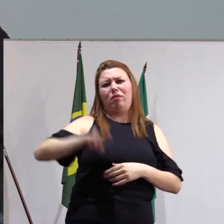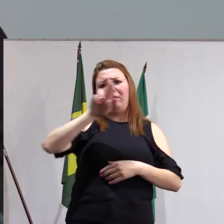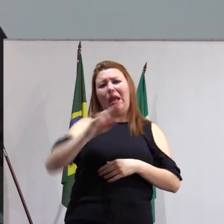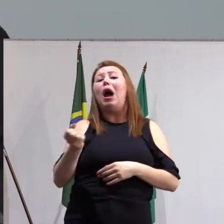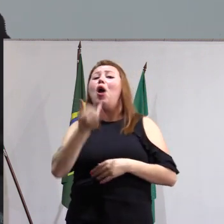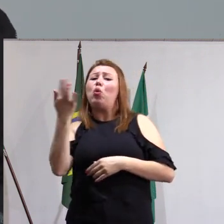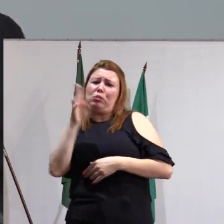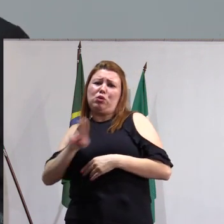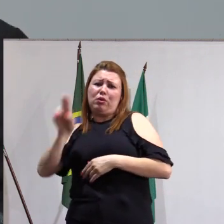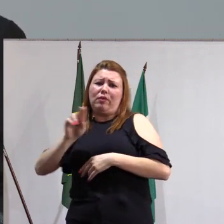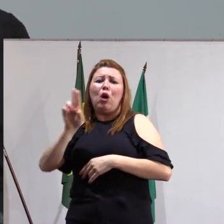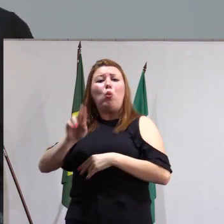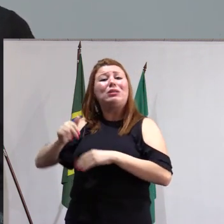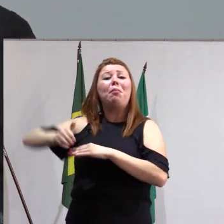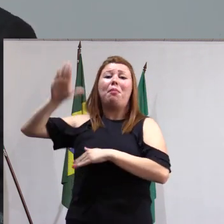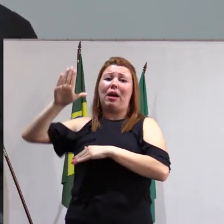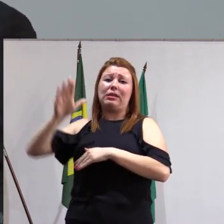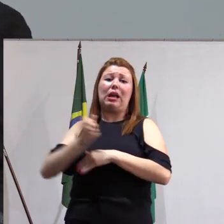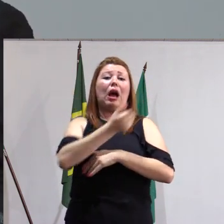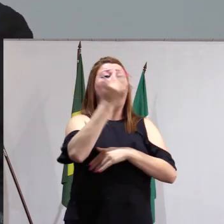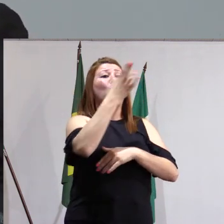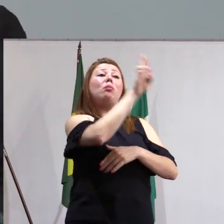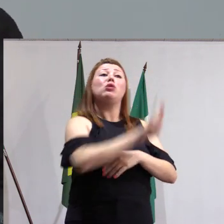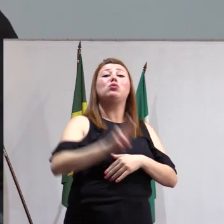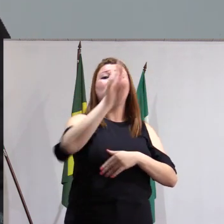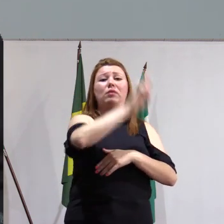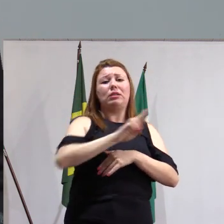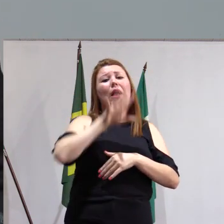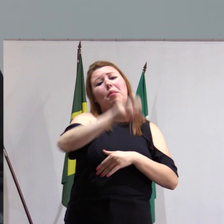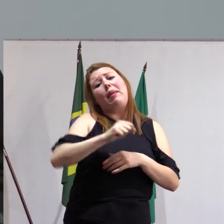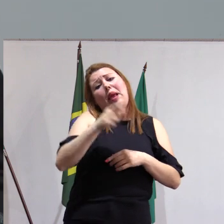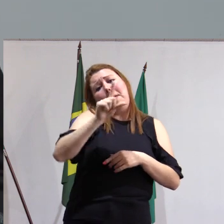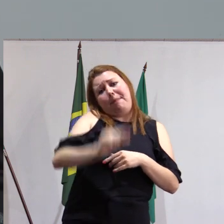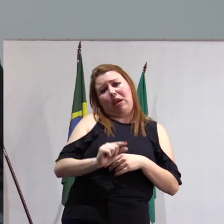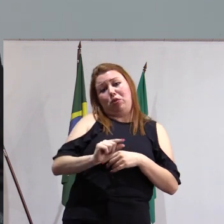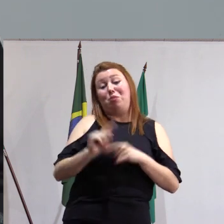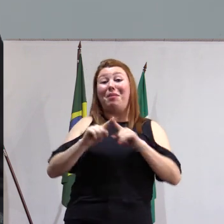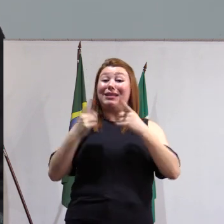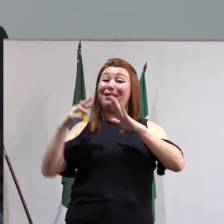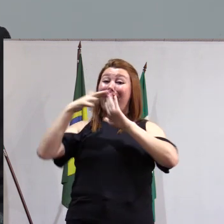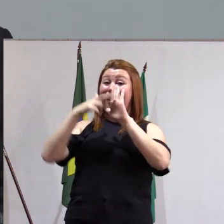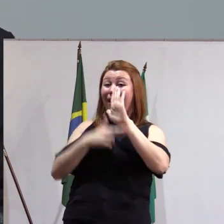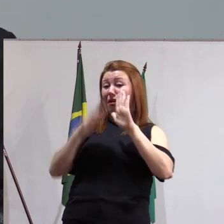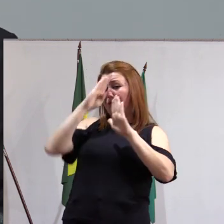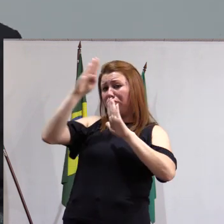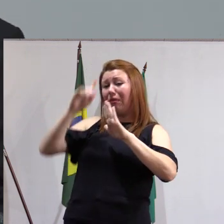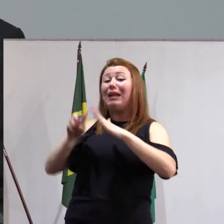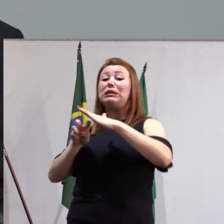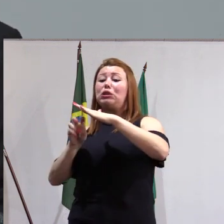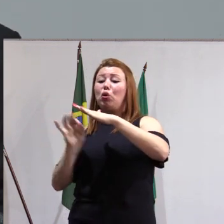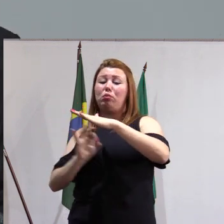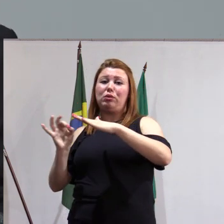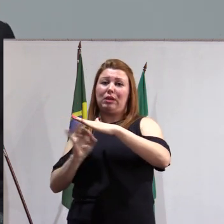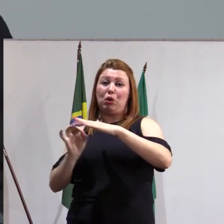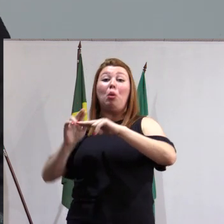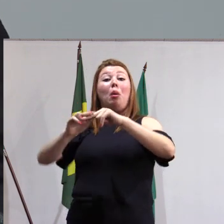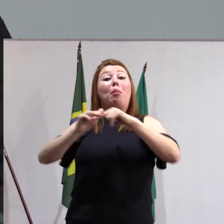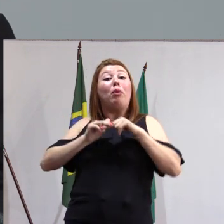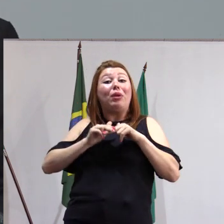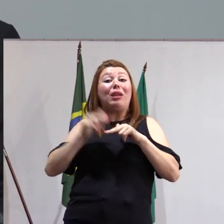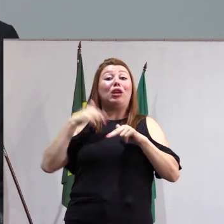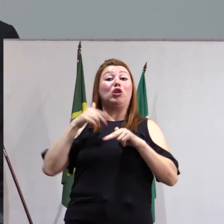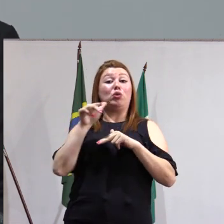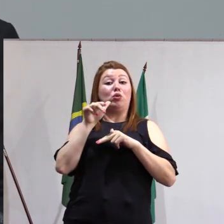tem universidade que usa menos, mas assim, que dizem a regra de ouro é 5%. Tá? Então, esse fundo teria que render acima de 5%, né? Teria que